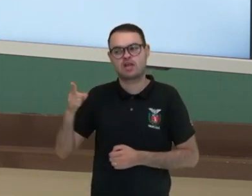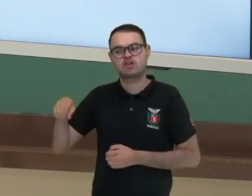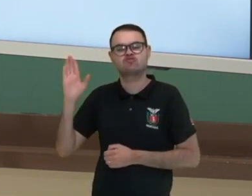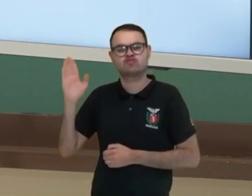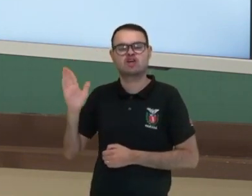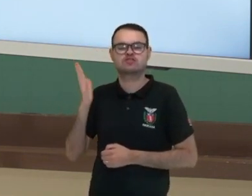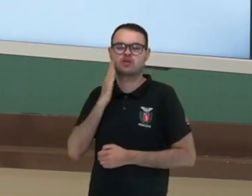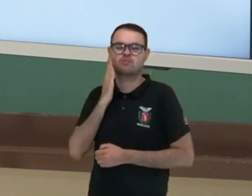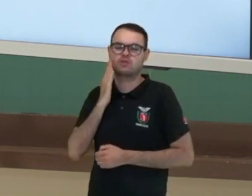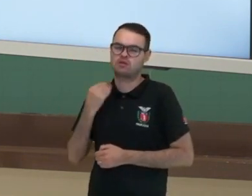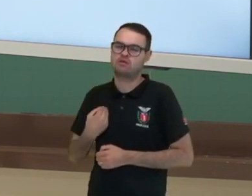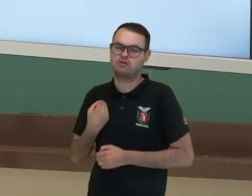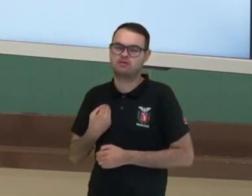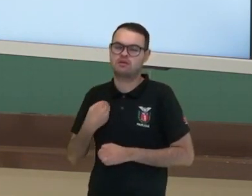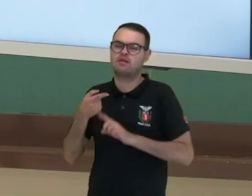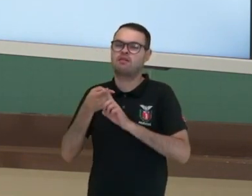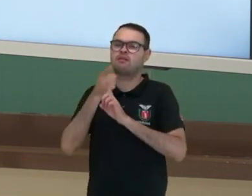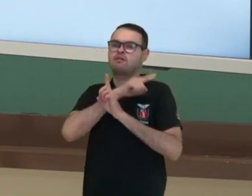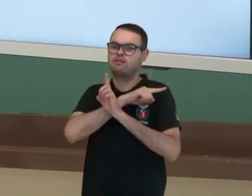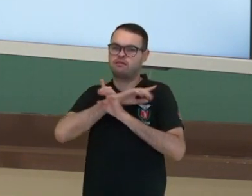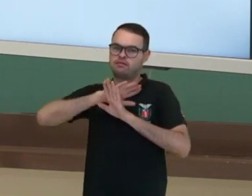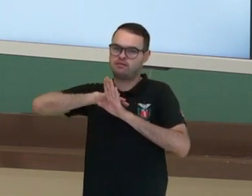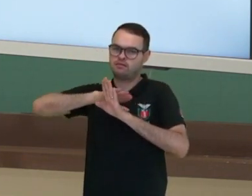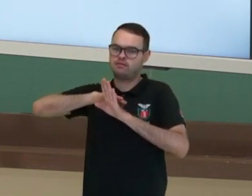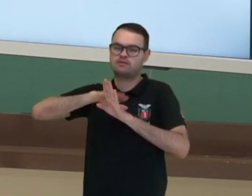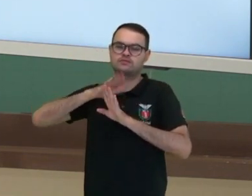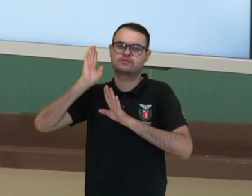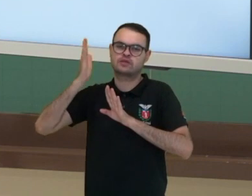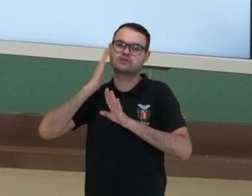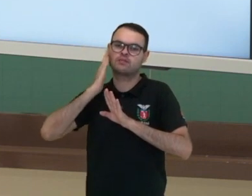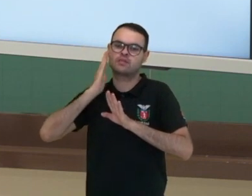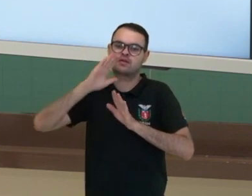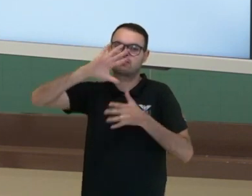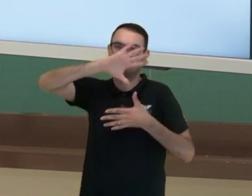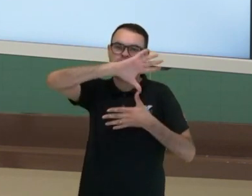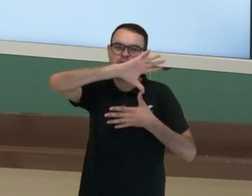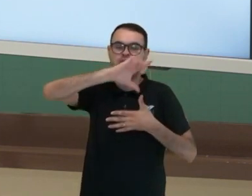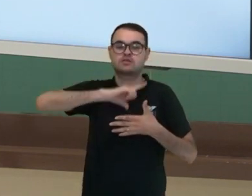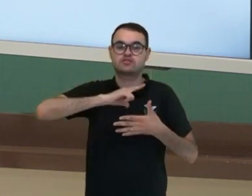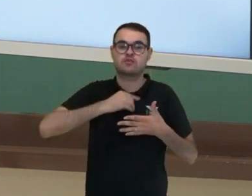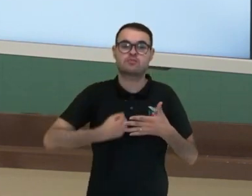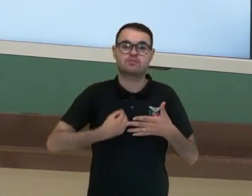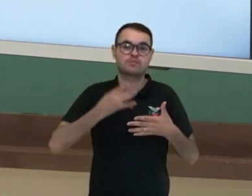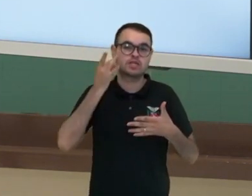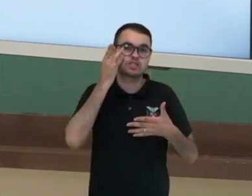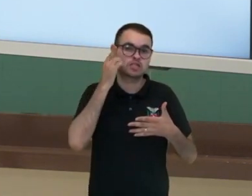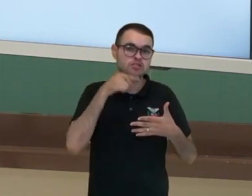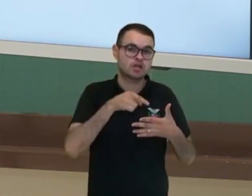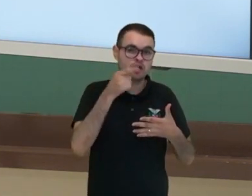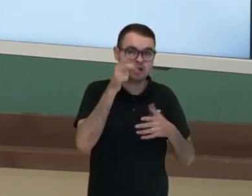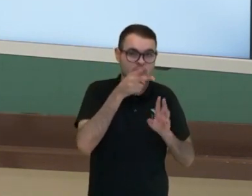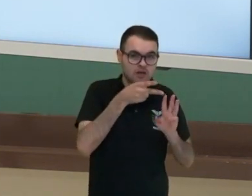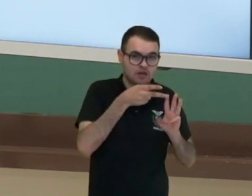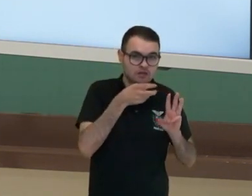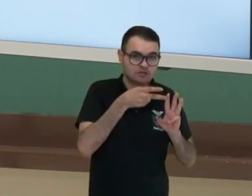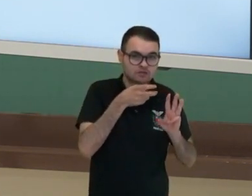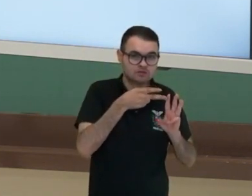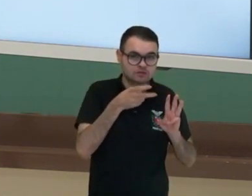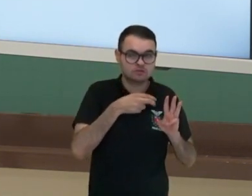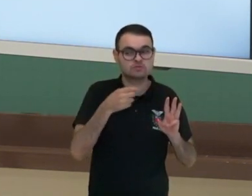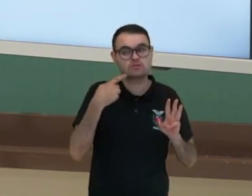da existência do território aqui no Brasil. Nós temos a presença indígena, então a gente faz uma releitura e diz que